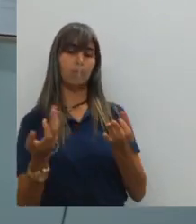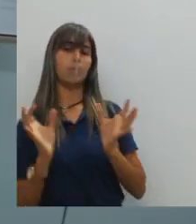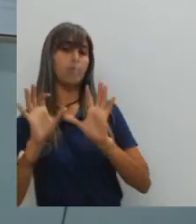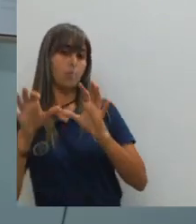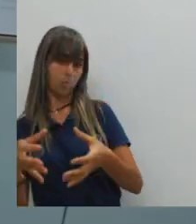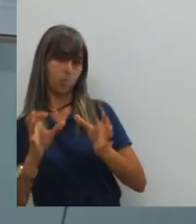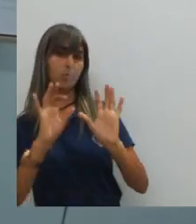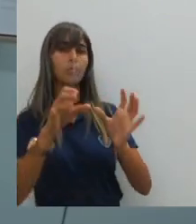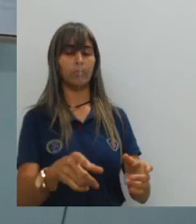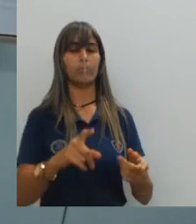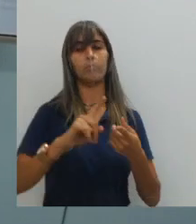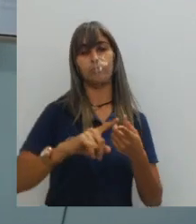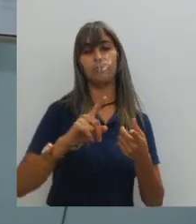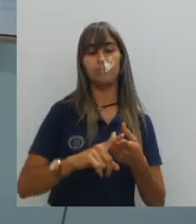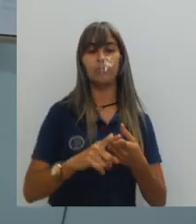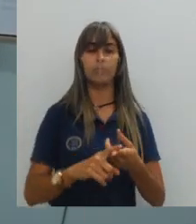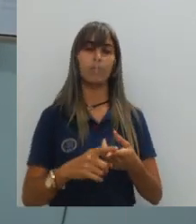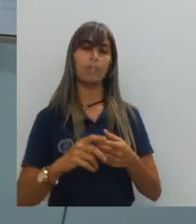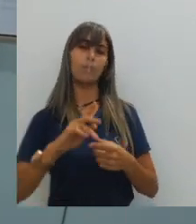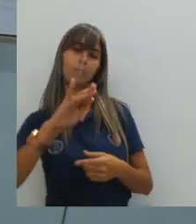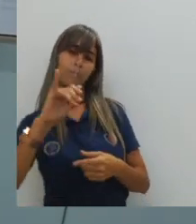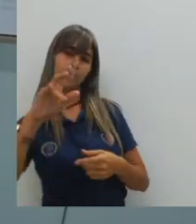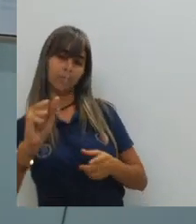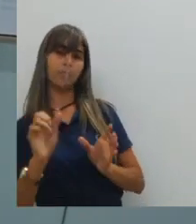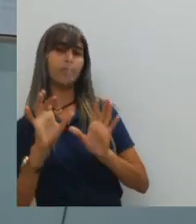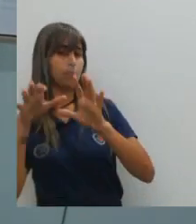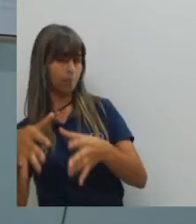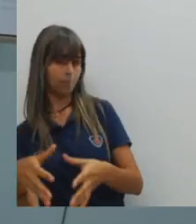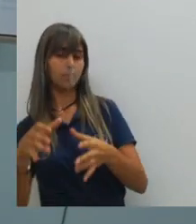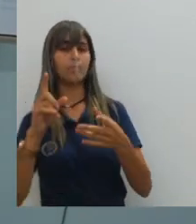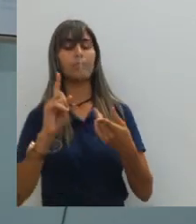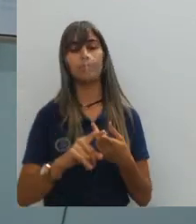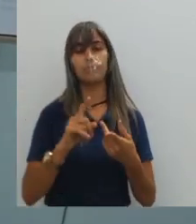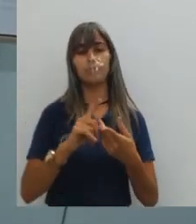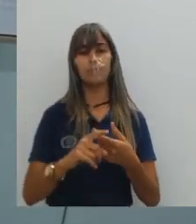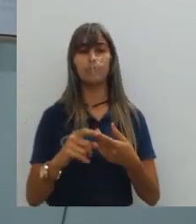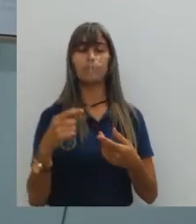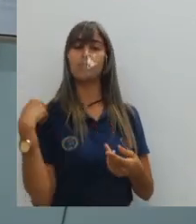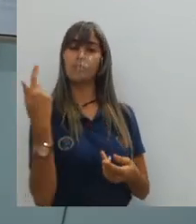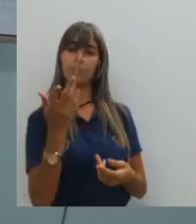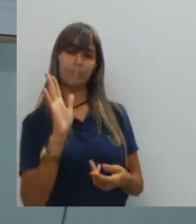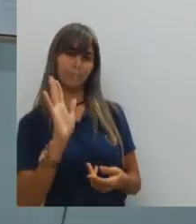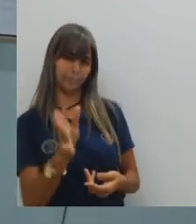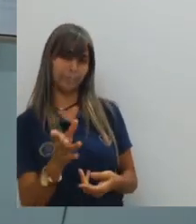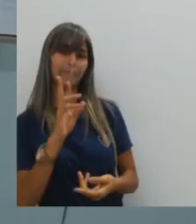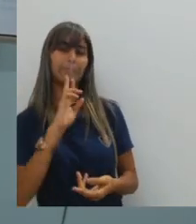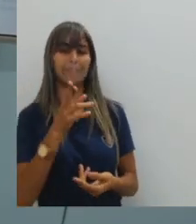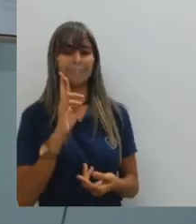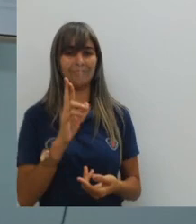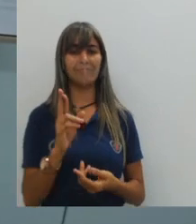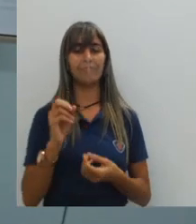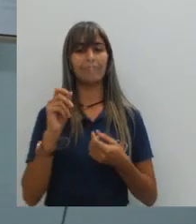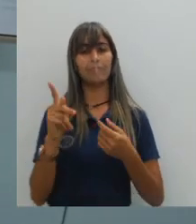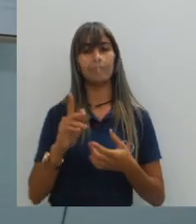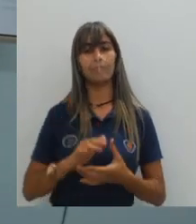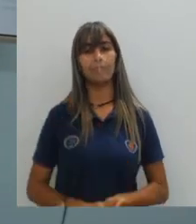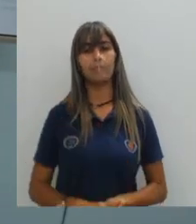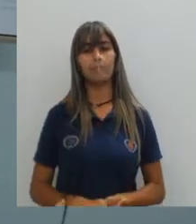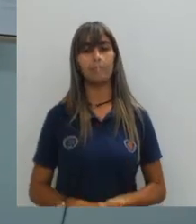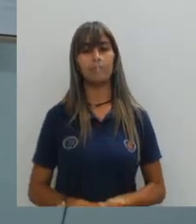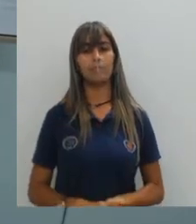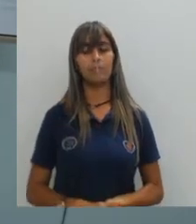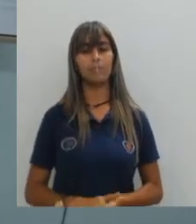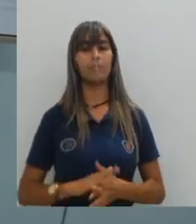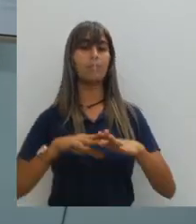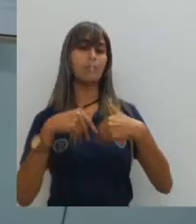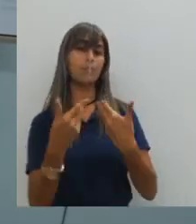o pluripartidarismo, bipartidarismo, respectivamente. Então, a gente já tem aí a resposta, certo?